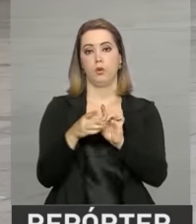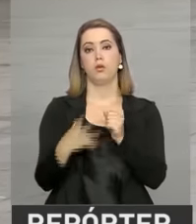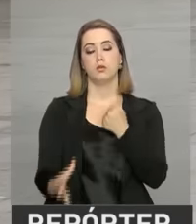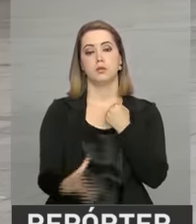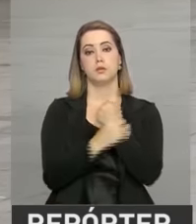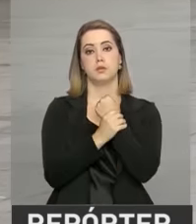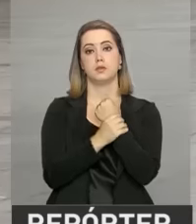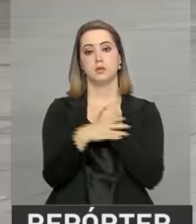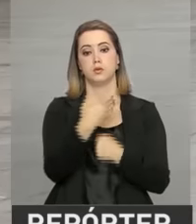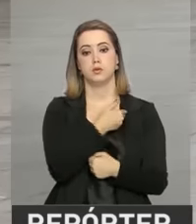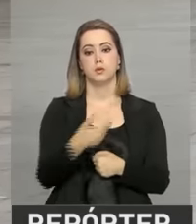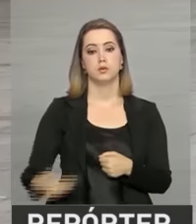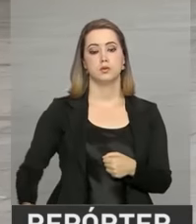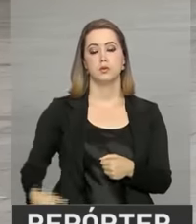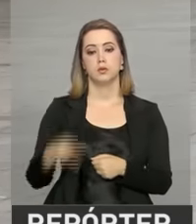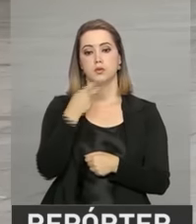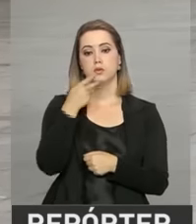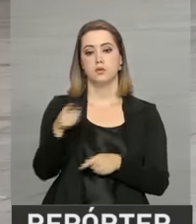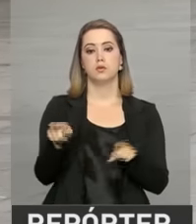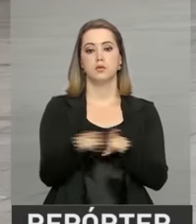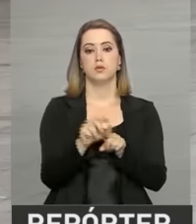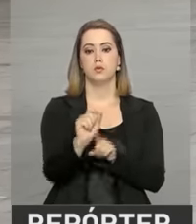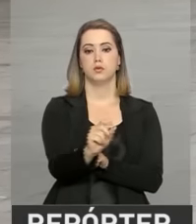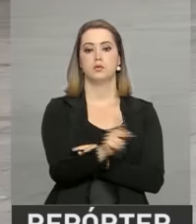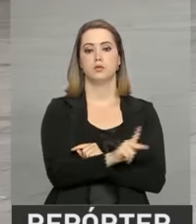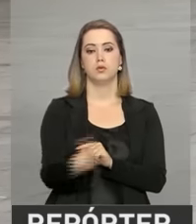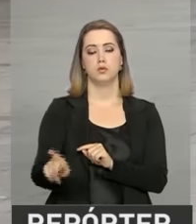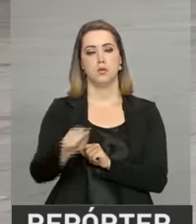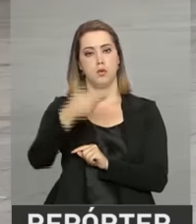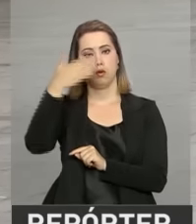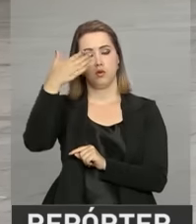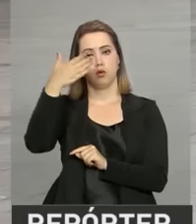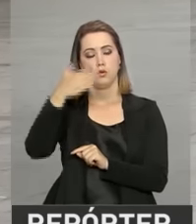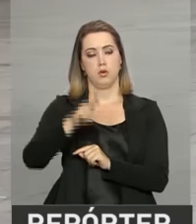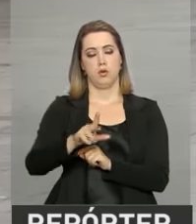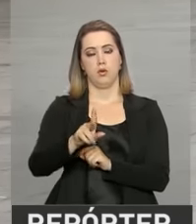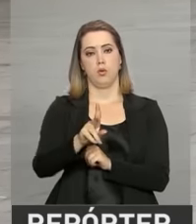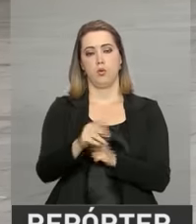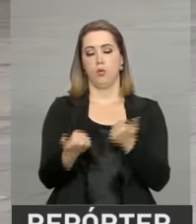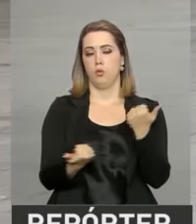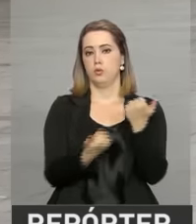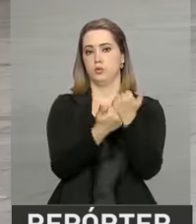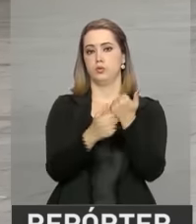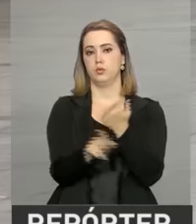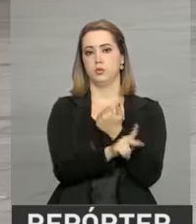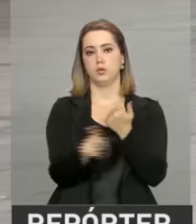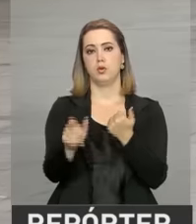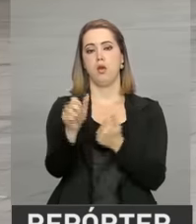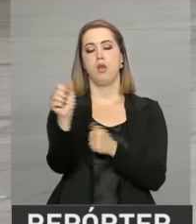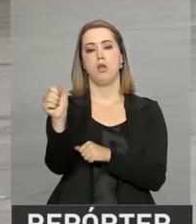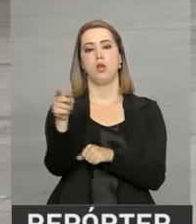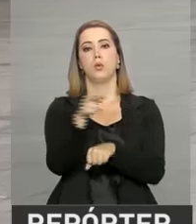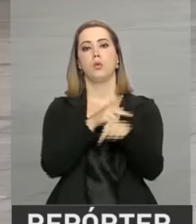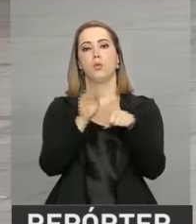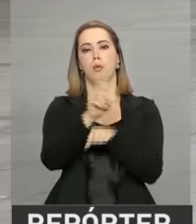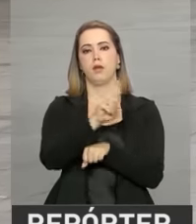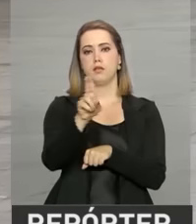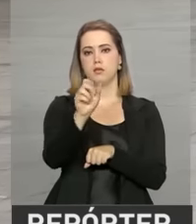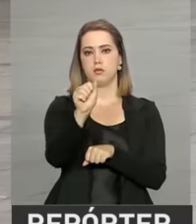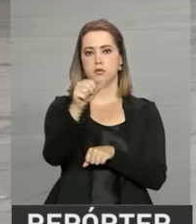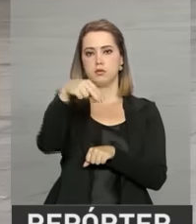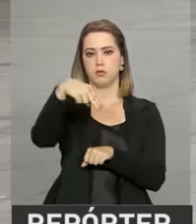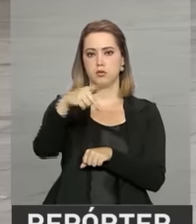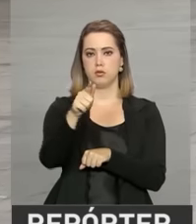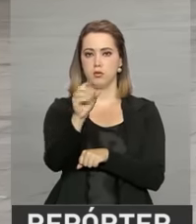segurança pública. Michel Temer recebeu também o vice-presidente de Angola, Manuel Domingos. Eles falaram sobre a importância, então,